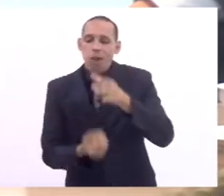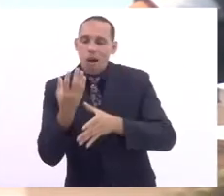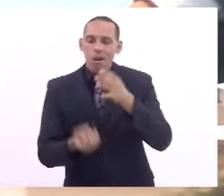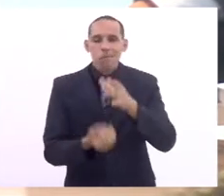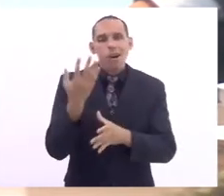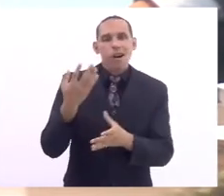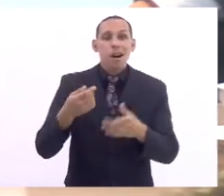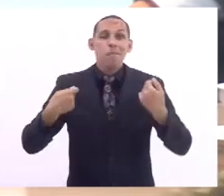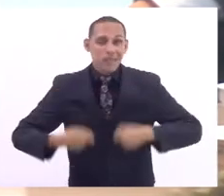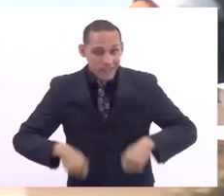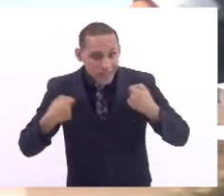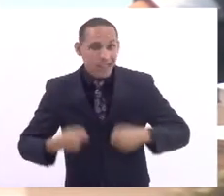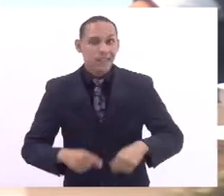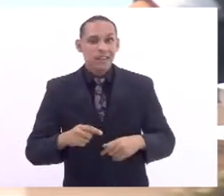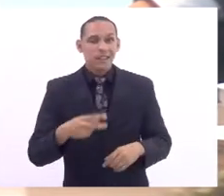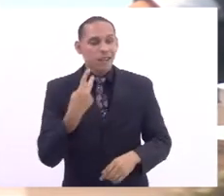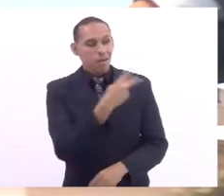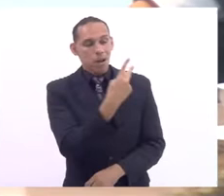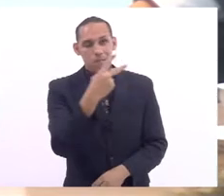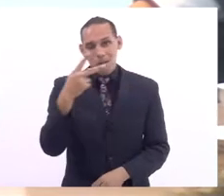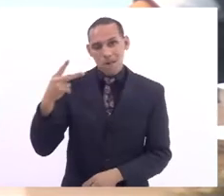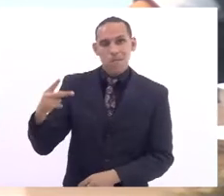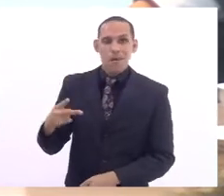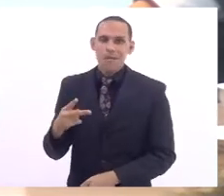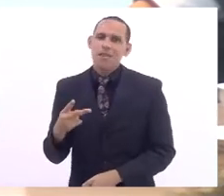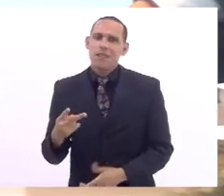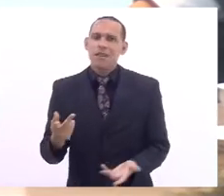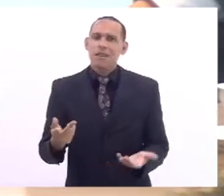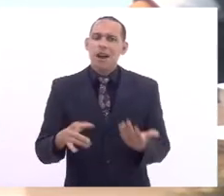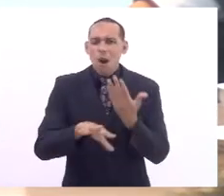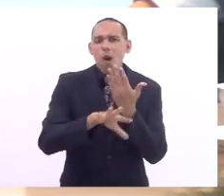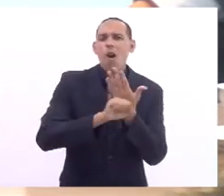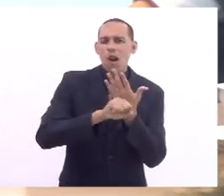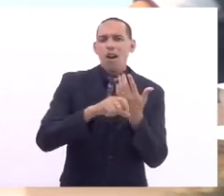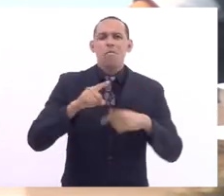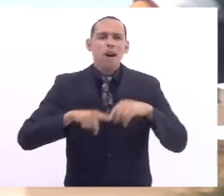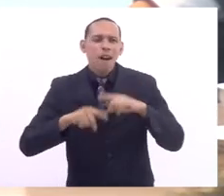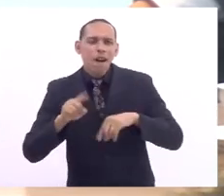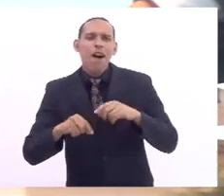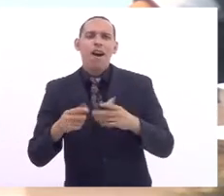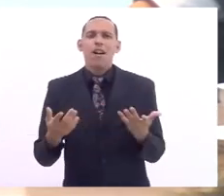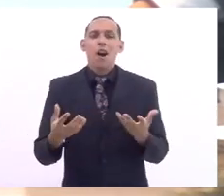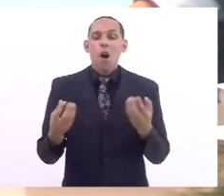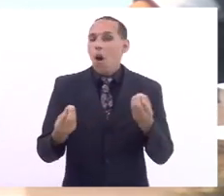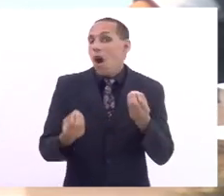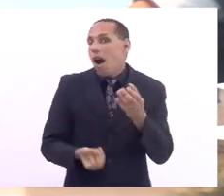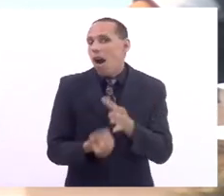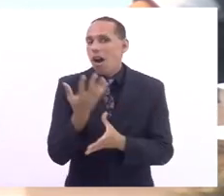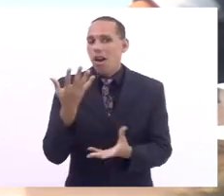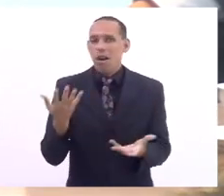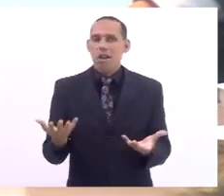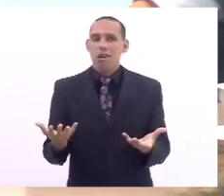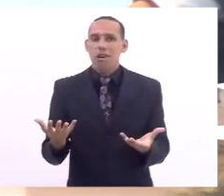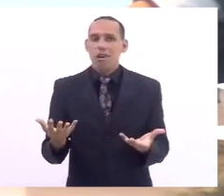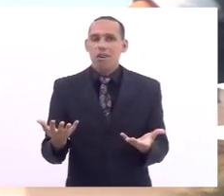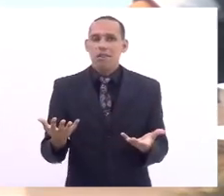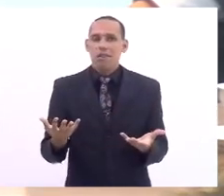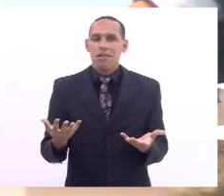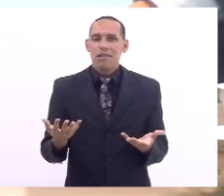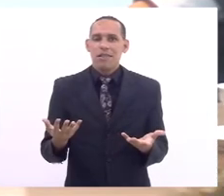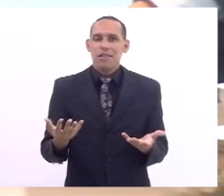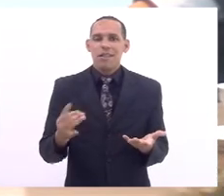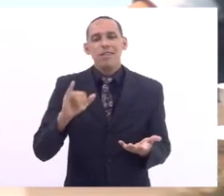dessas demandas concretas e materiais que são construídas a partir de toda de todo de toda a